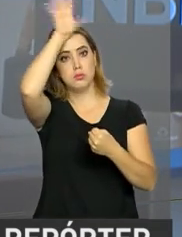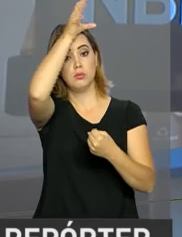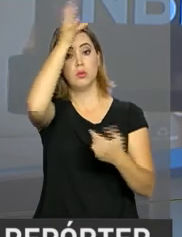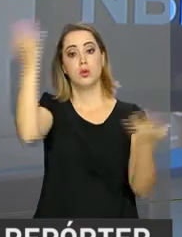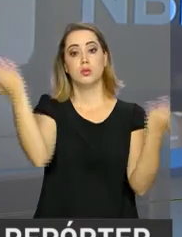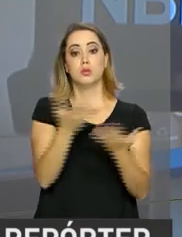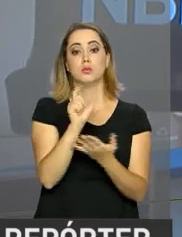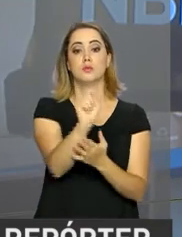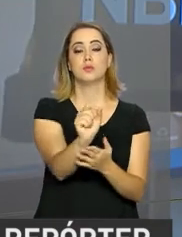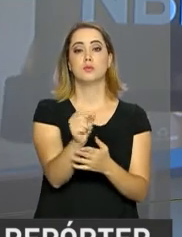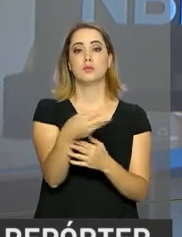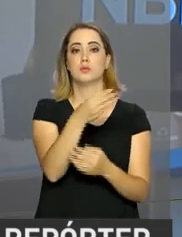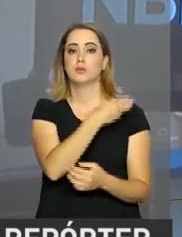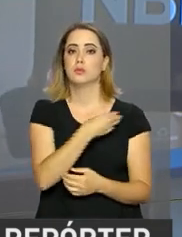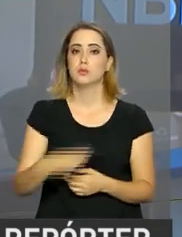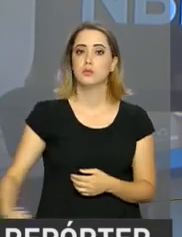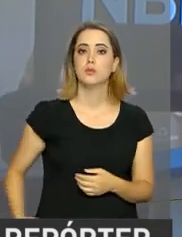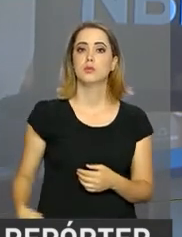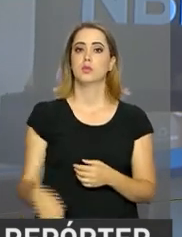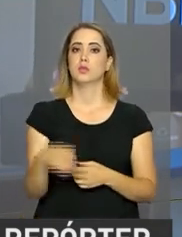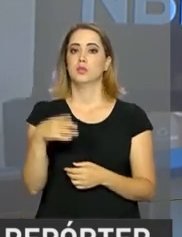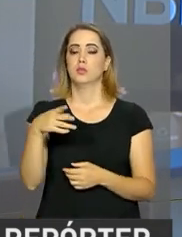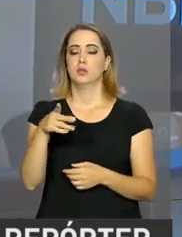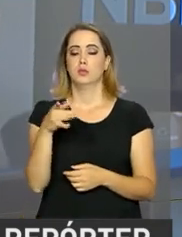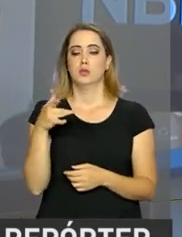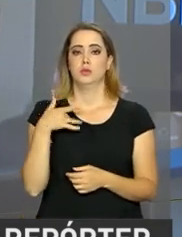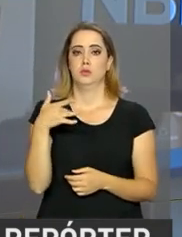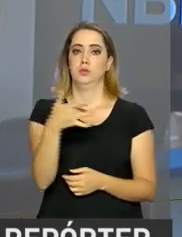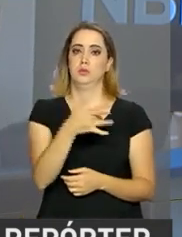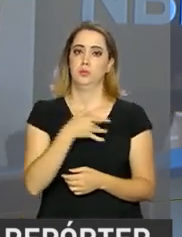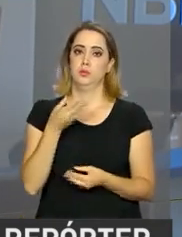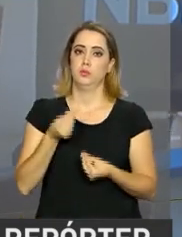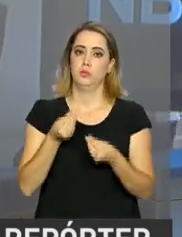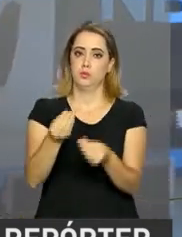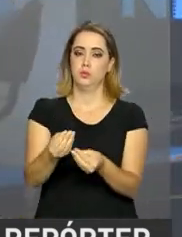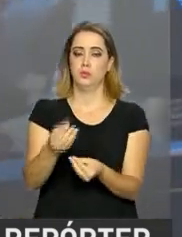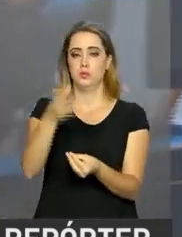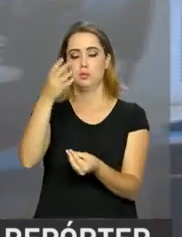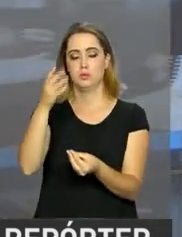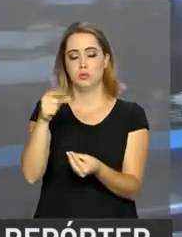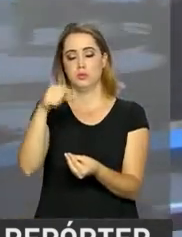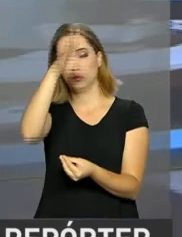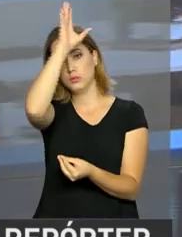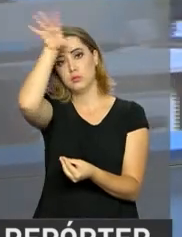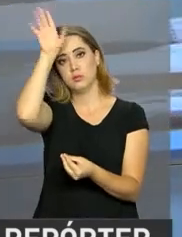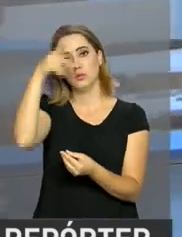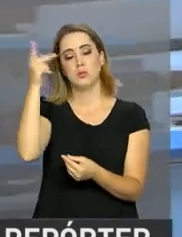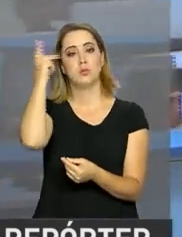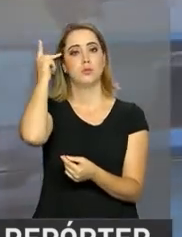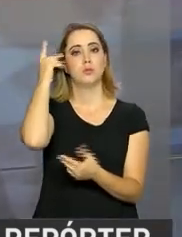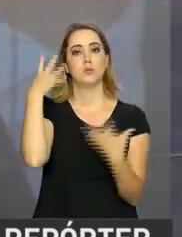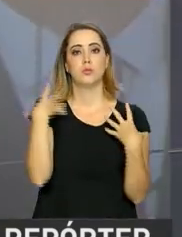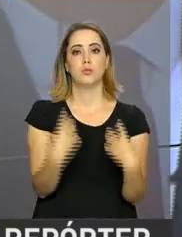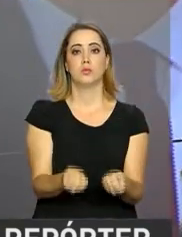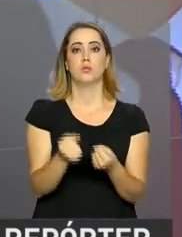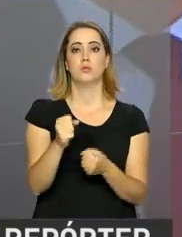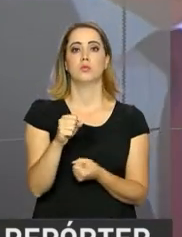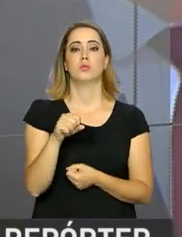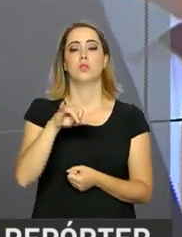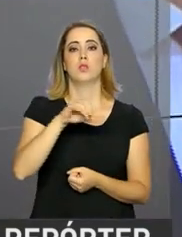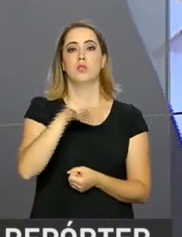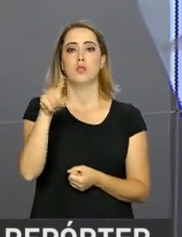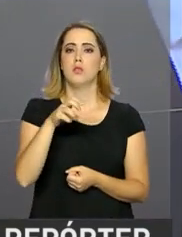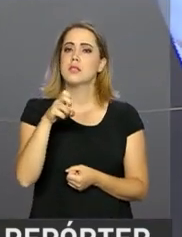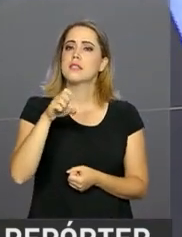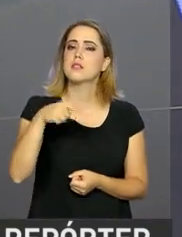barros vai entregar ambulâncias em são paulo e é pra lá que a gente vai conversar com o repórter agora josé luiz filho que tem mais